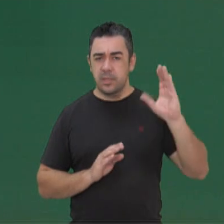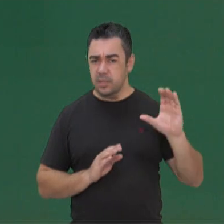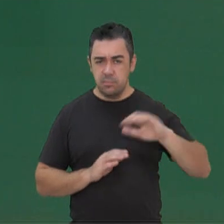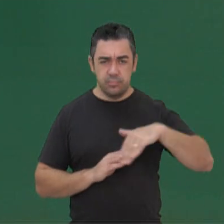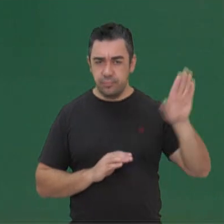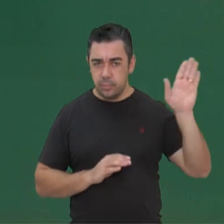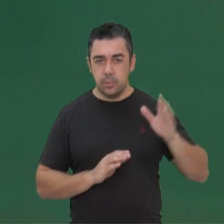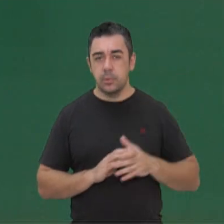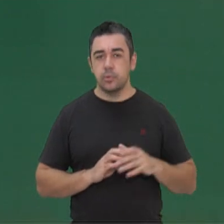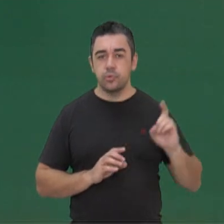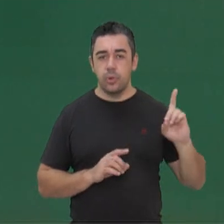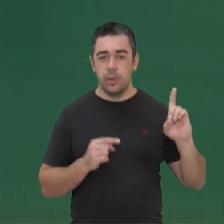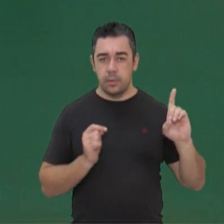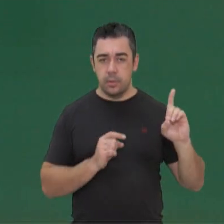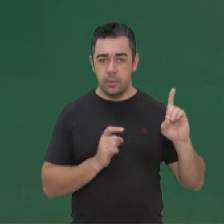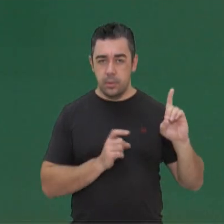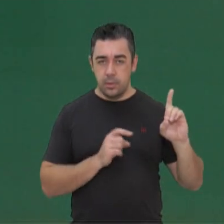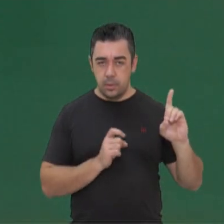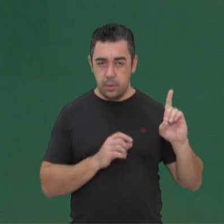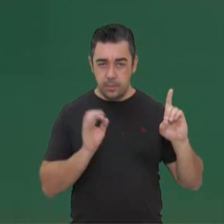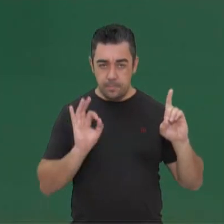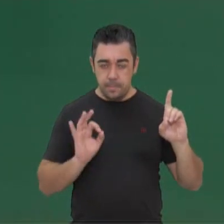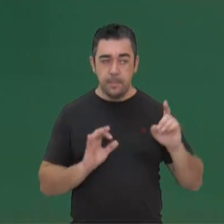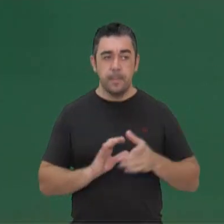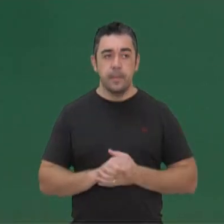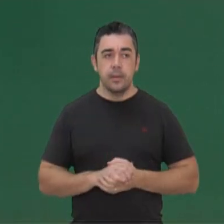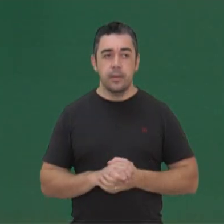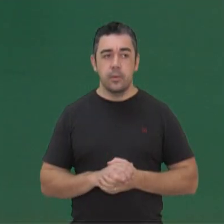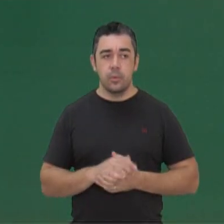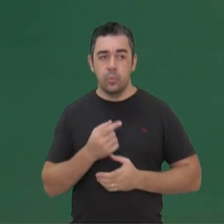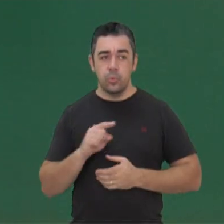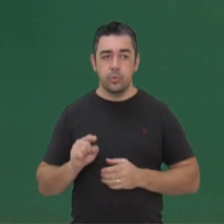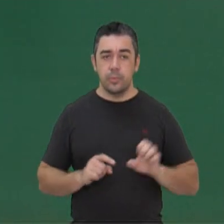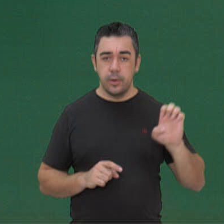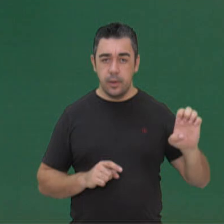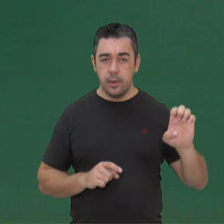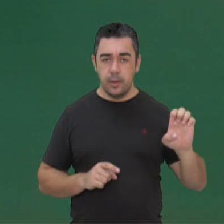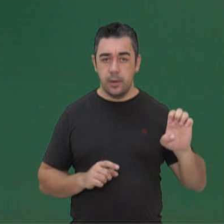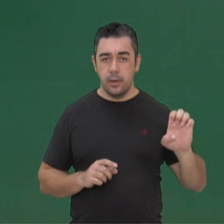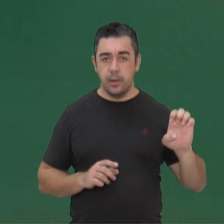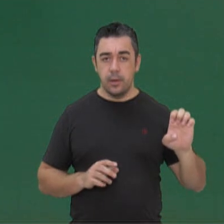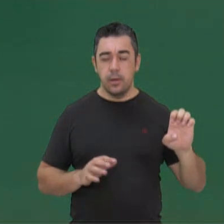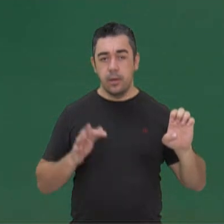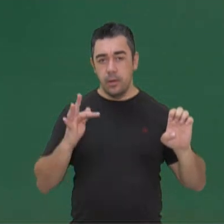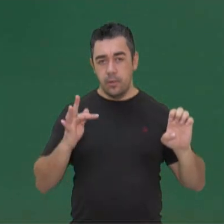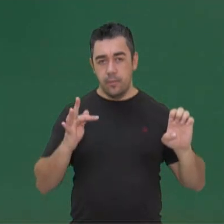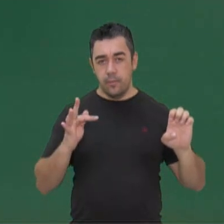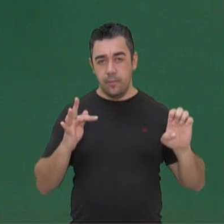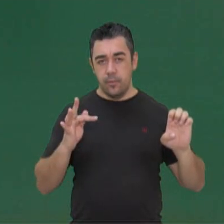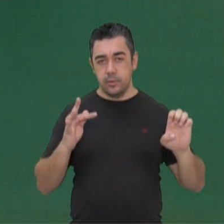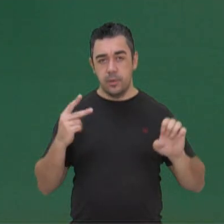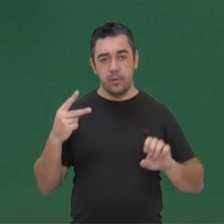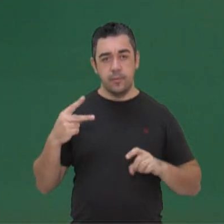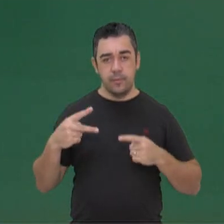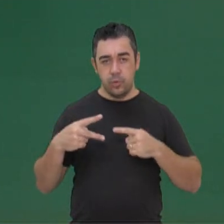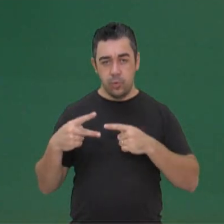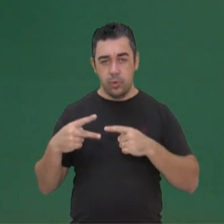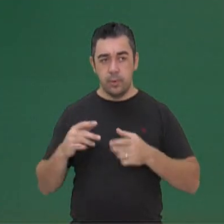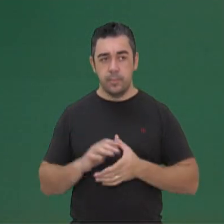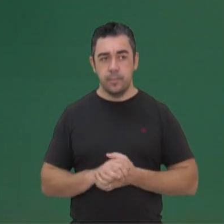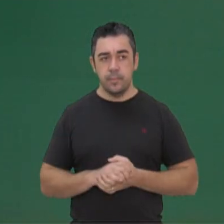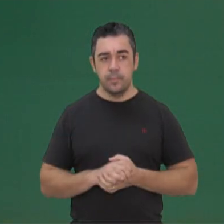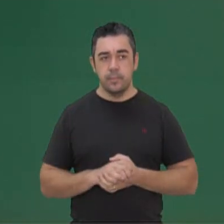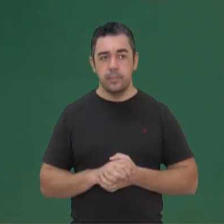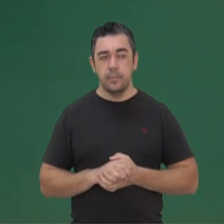Por enquanto, a que tem mais grandezas escalares é a letra D. E por último, força elétrica, grandeza vetorial.